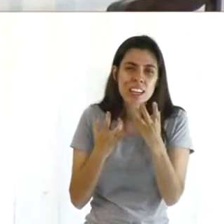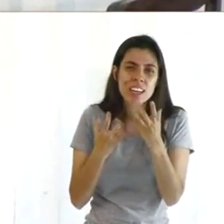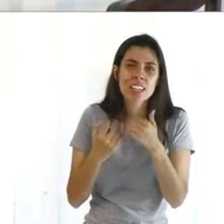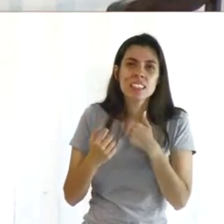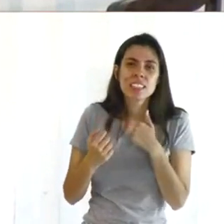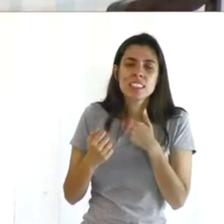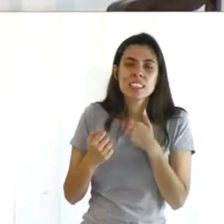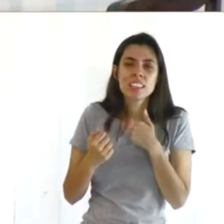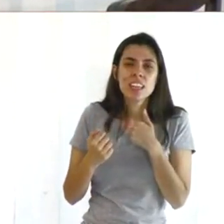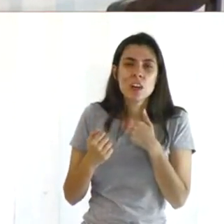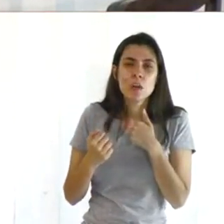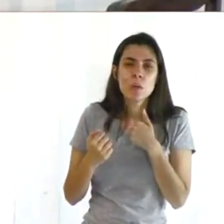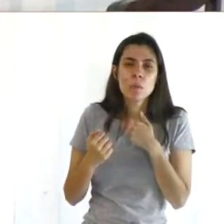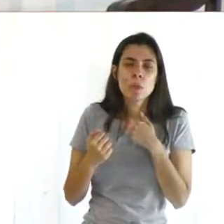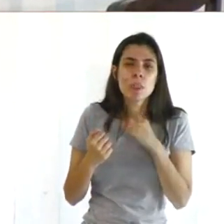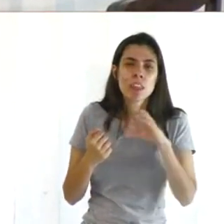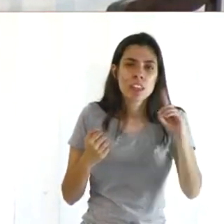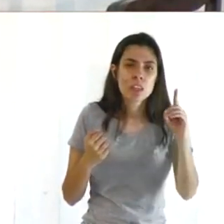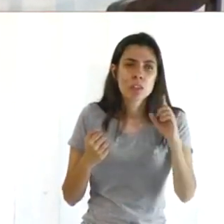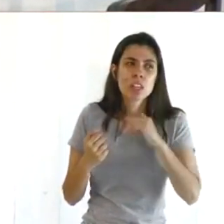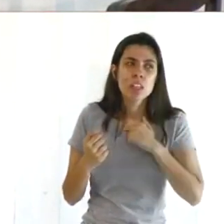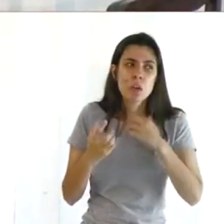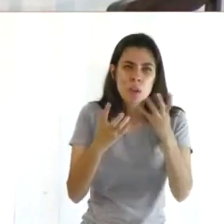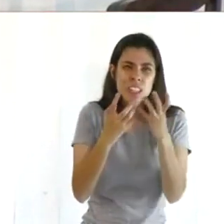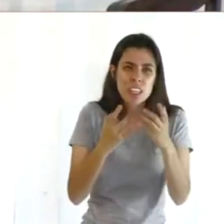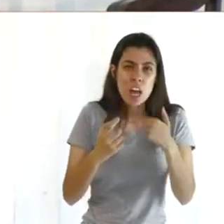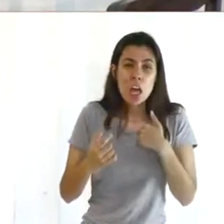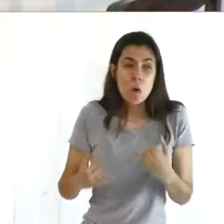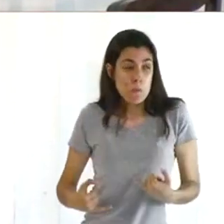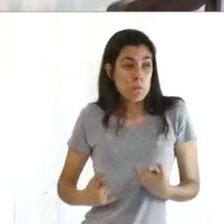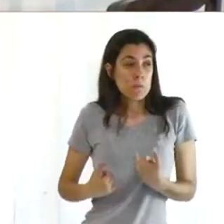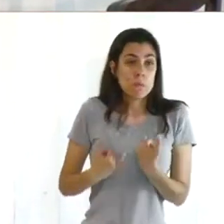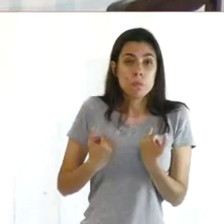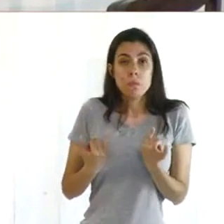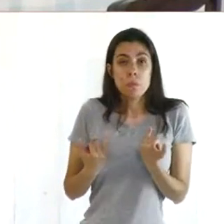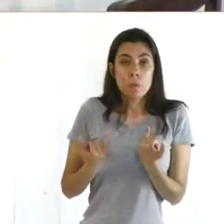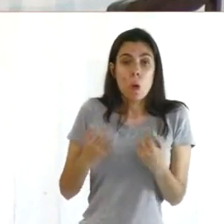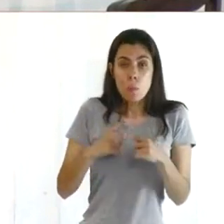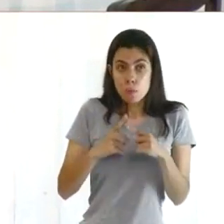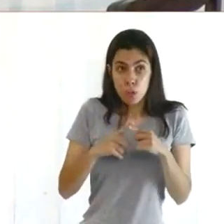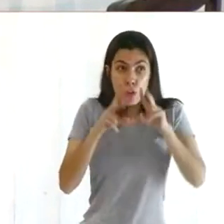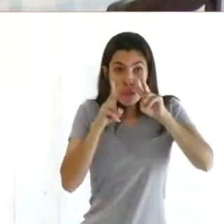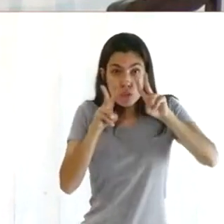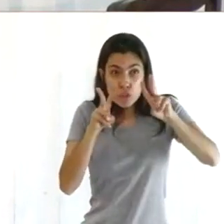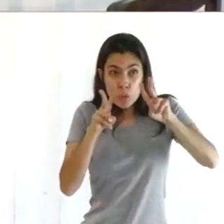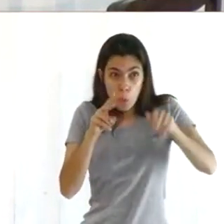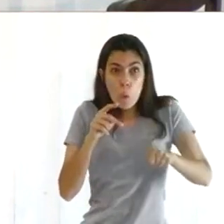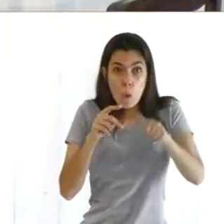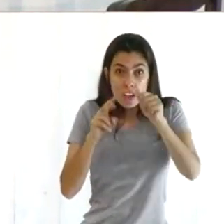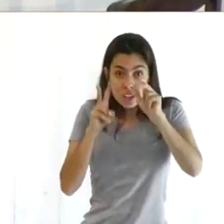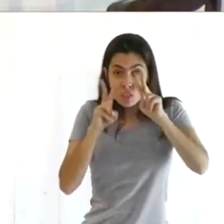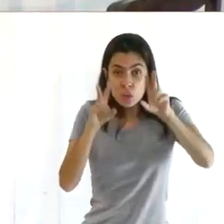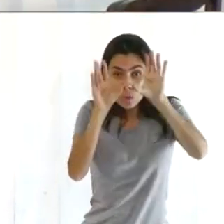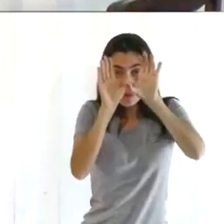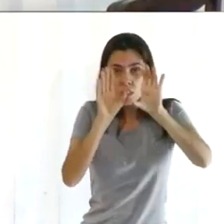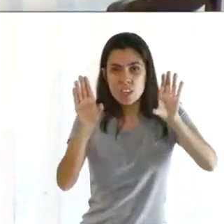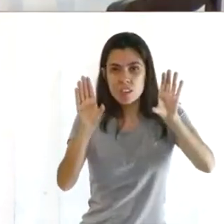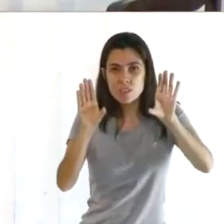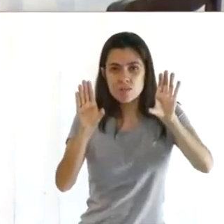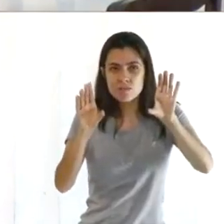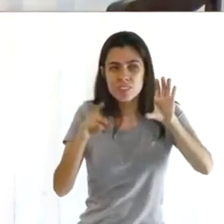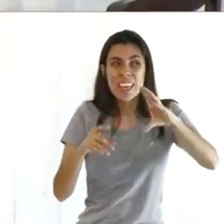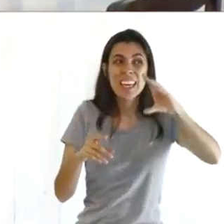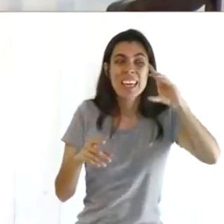ele? A minha graça te basta, e o meu poder se aperfeiçoa na